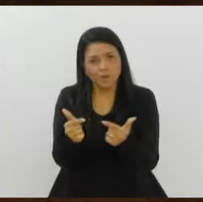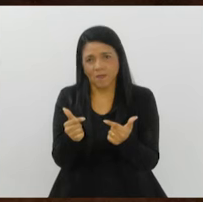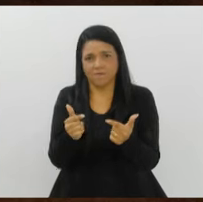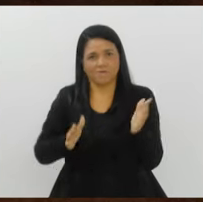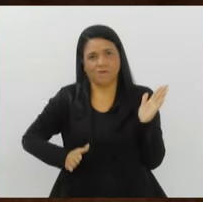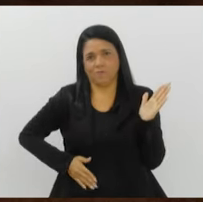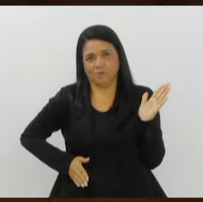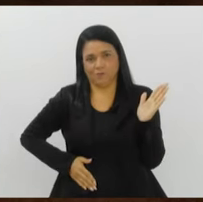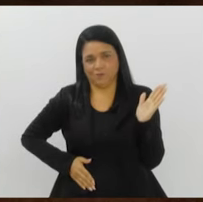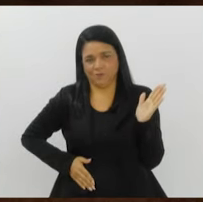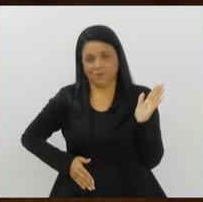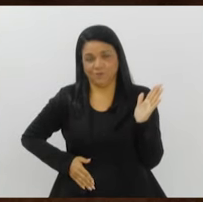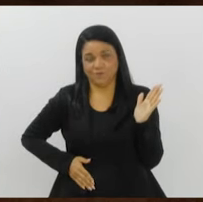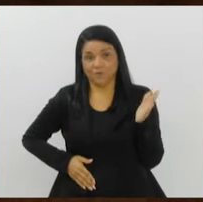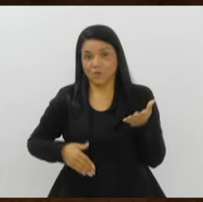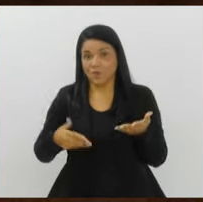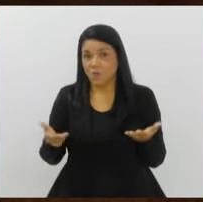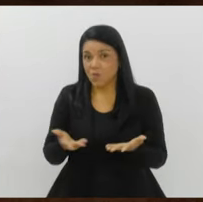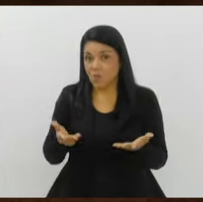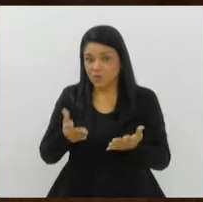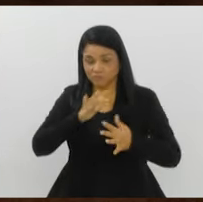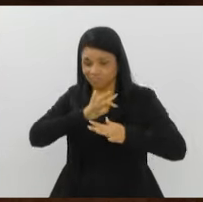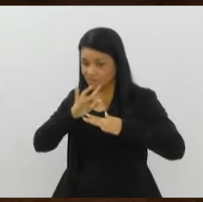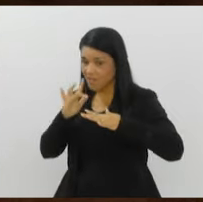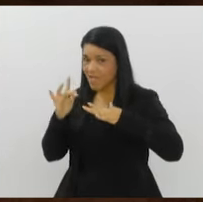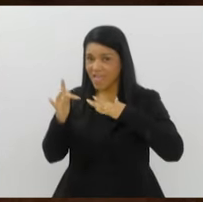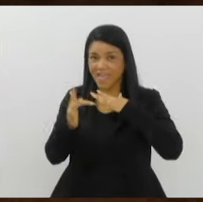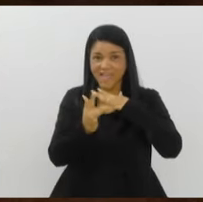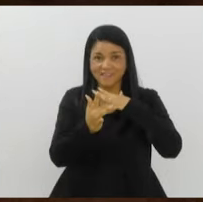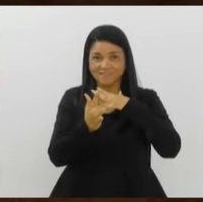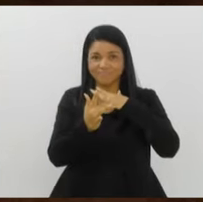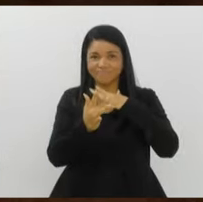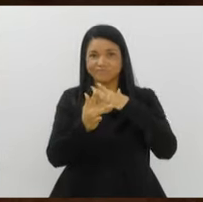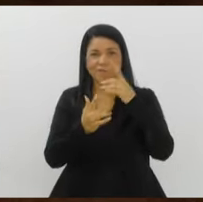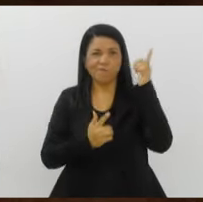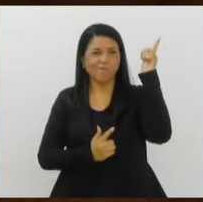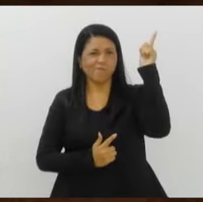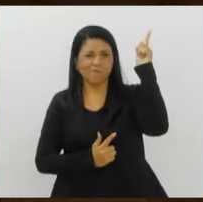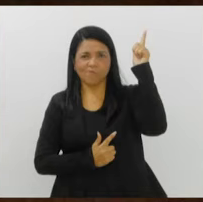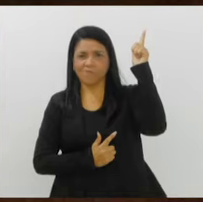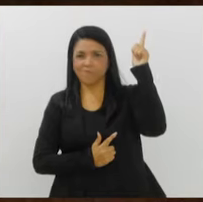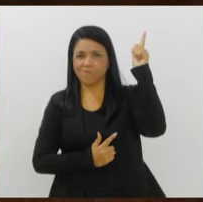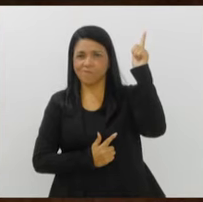senhora Presidente, eles ostentam nas redes sociais fuzis, Marquinho.